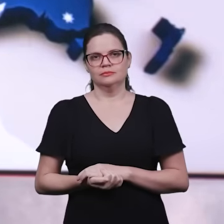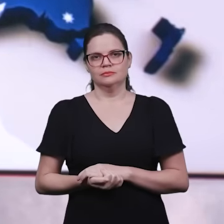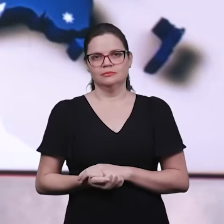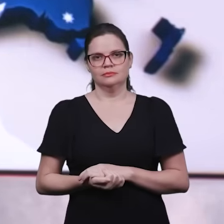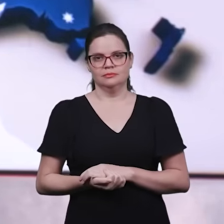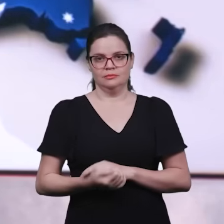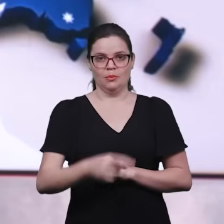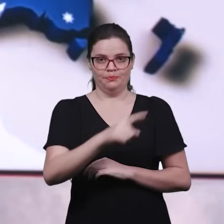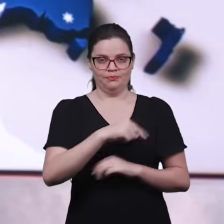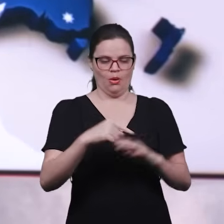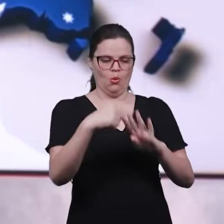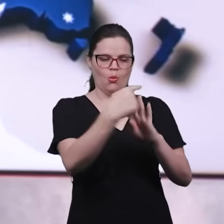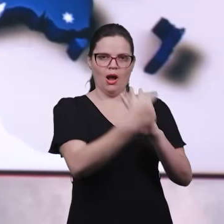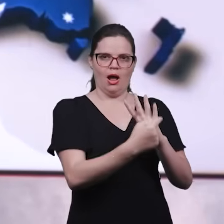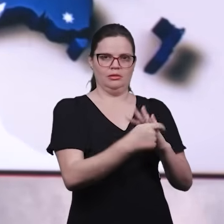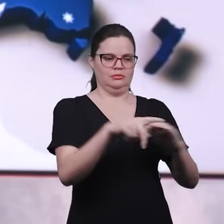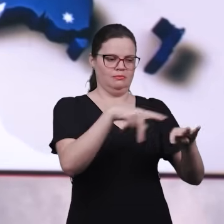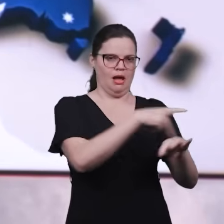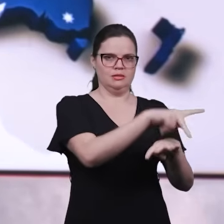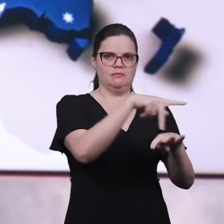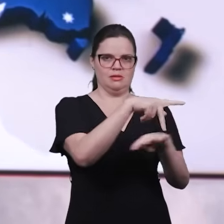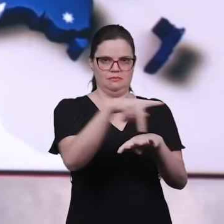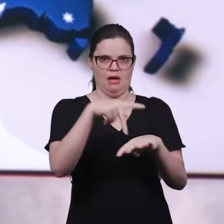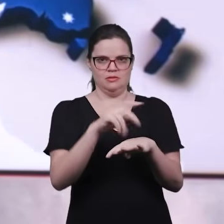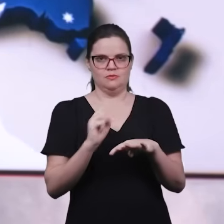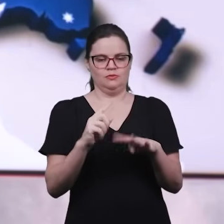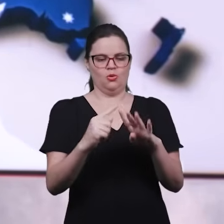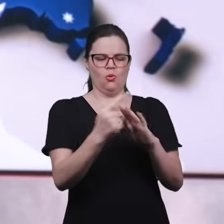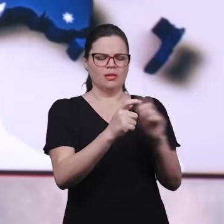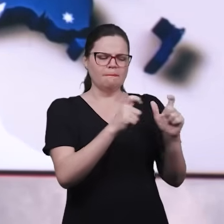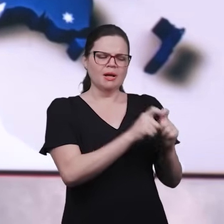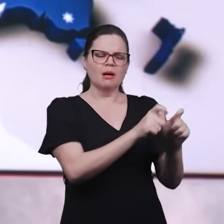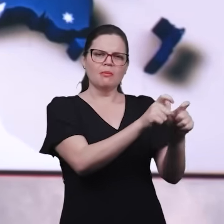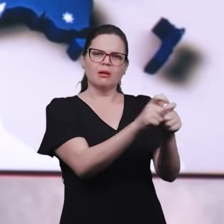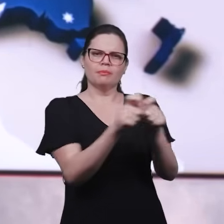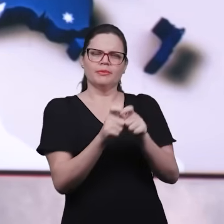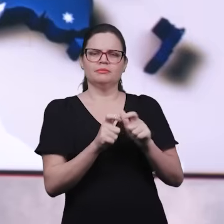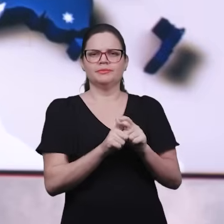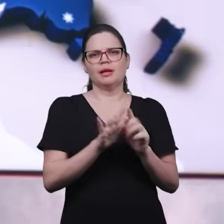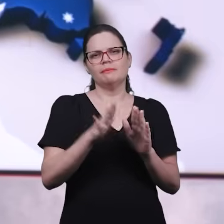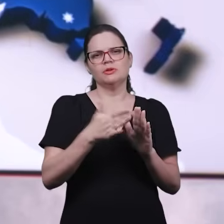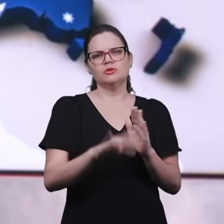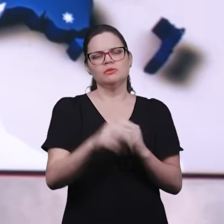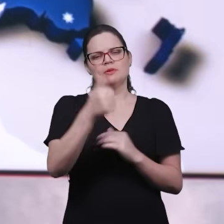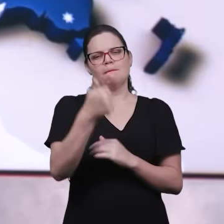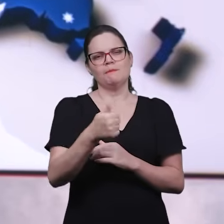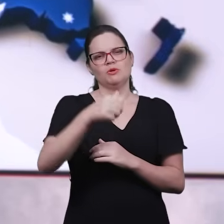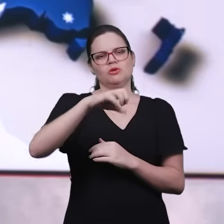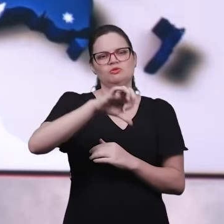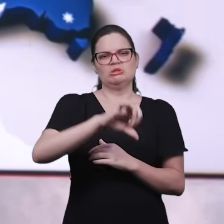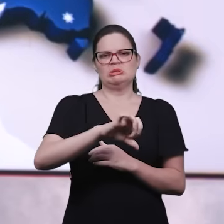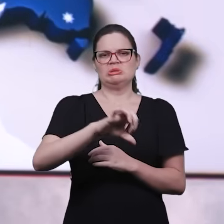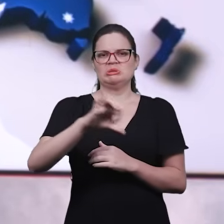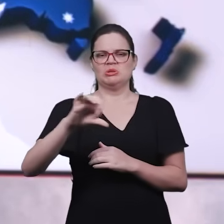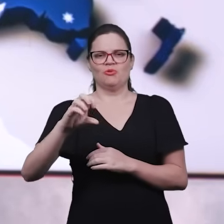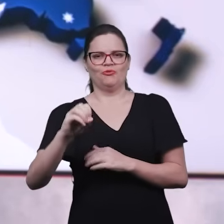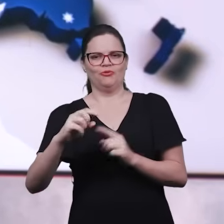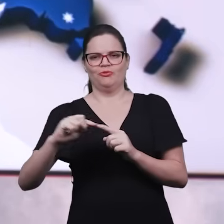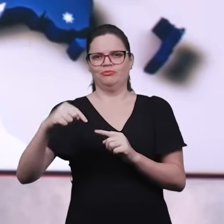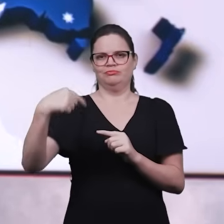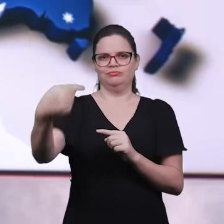Então, esse iniciozinho, de repente, na década de 90, já mais para metade da década de